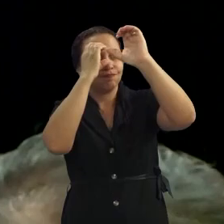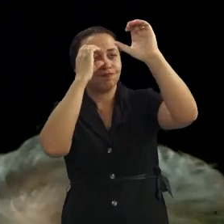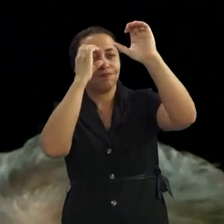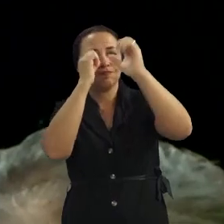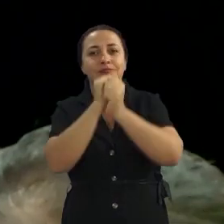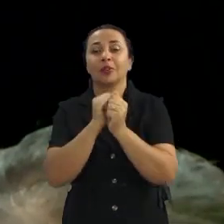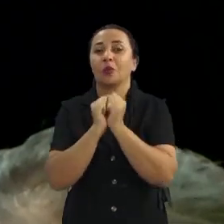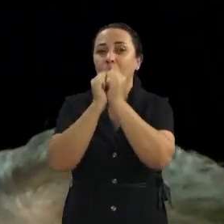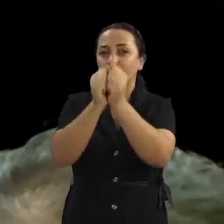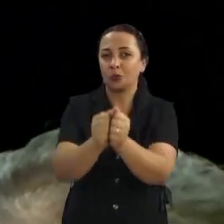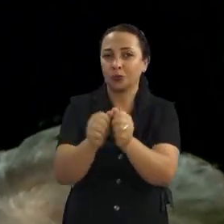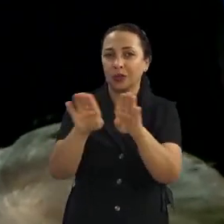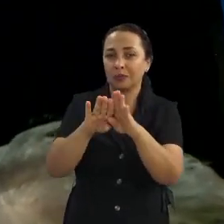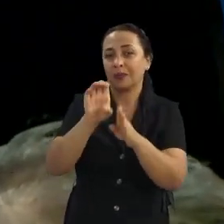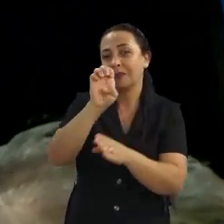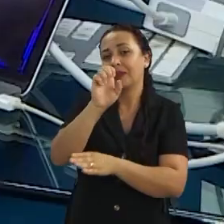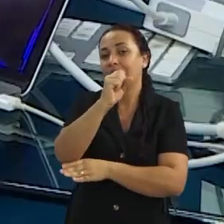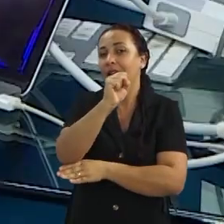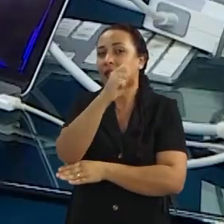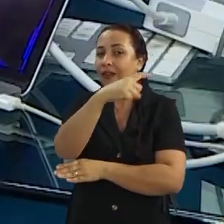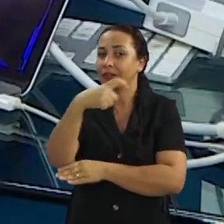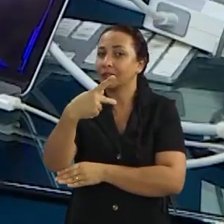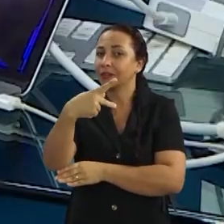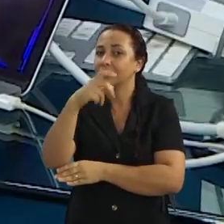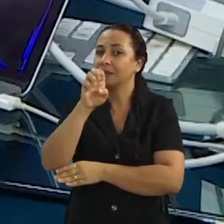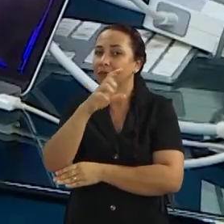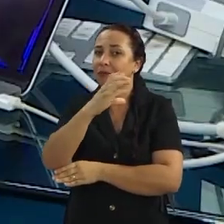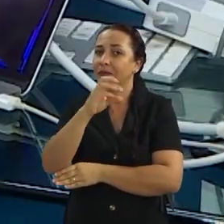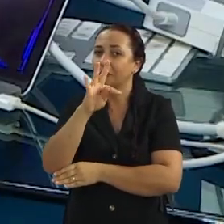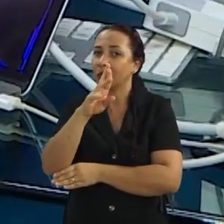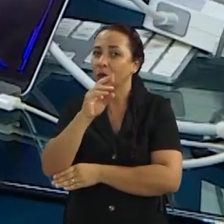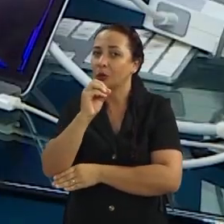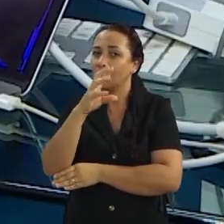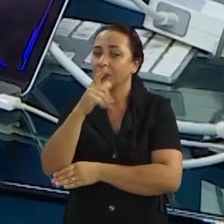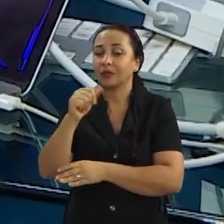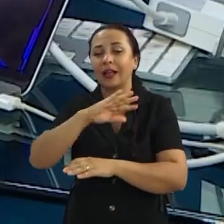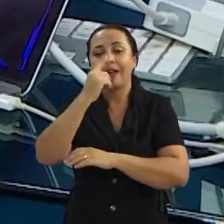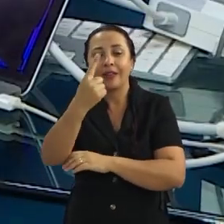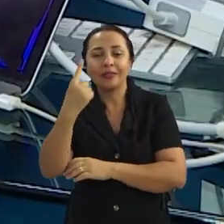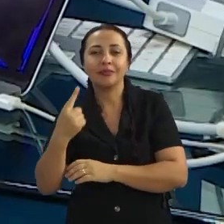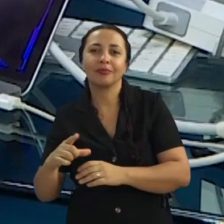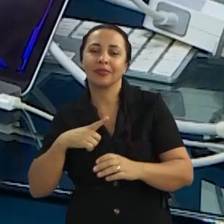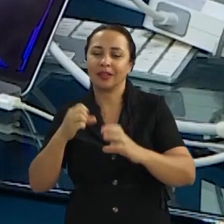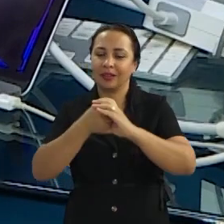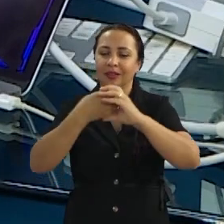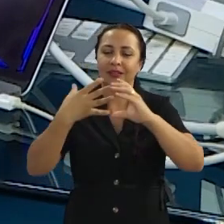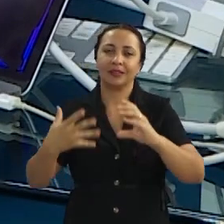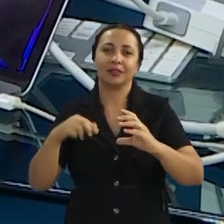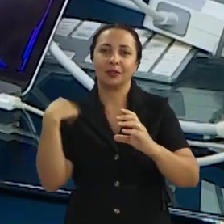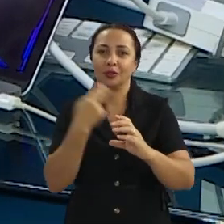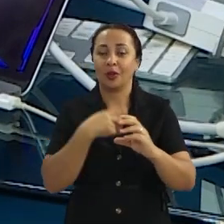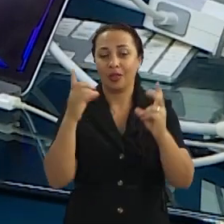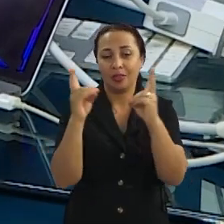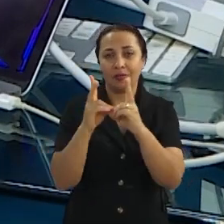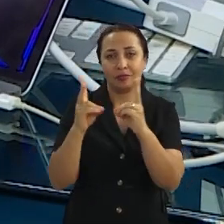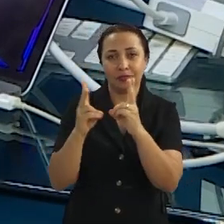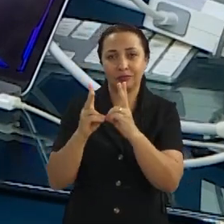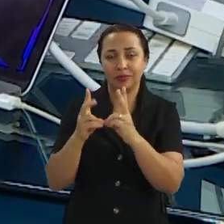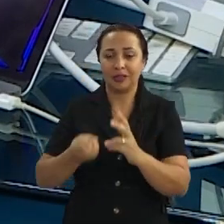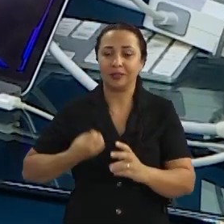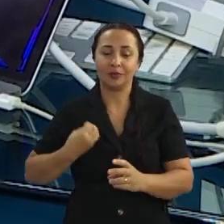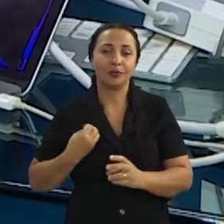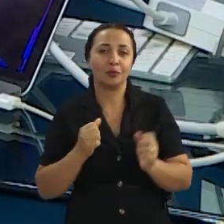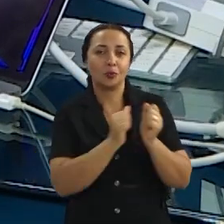telescópios acoplados em espectrômetros e esses instrumentos cada um tem uma característica bem precisa nós aqui do